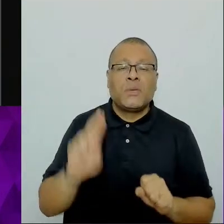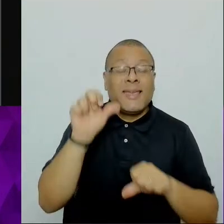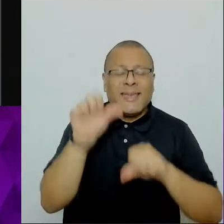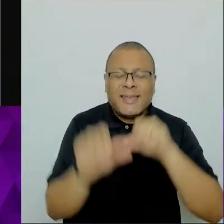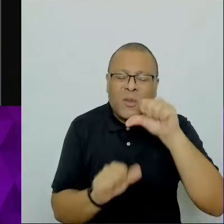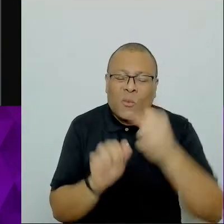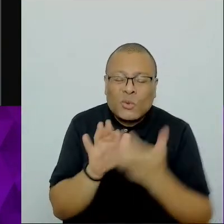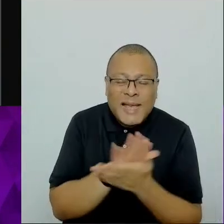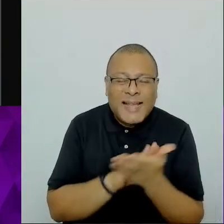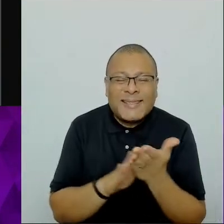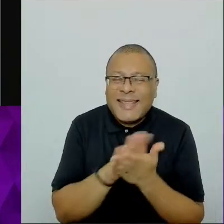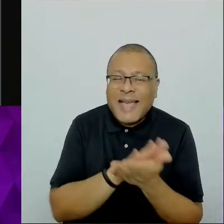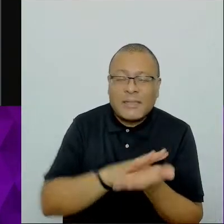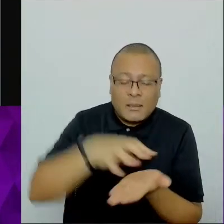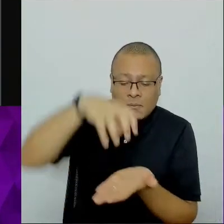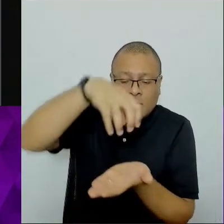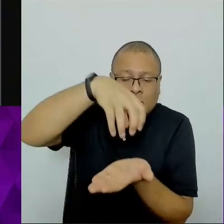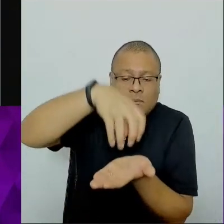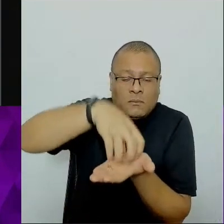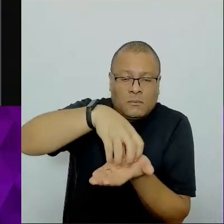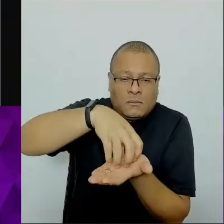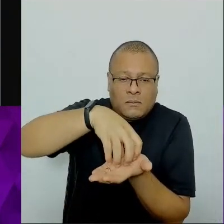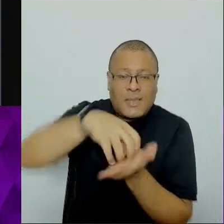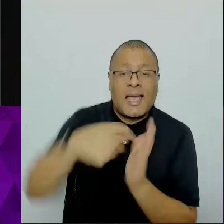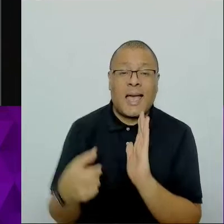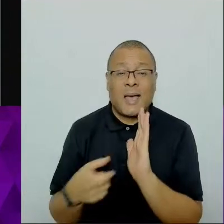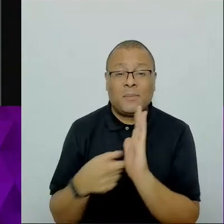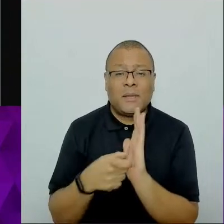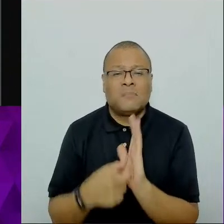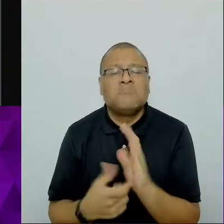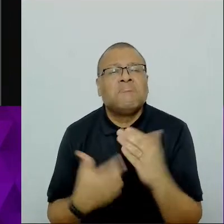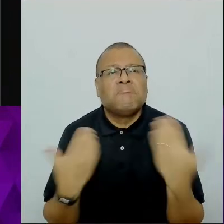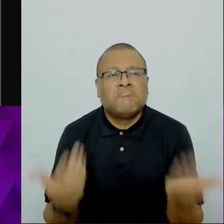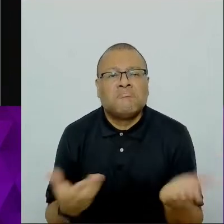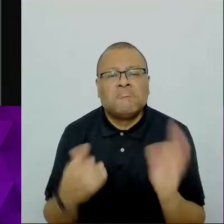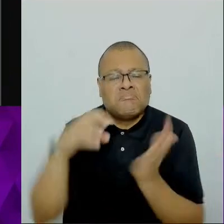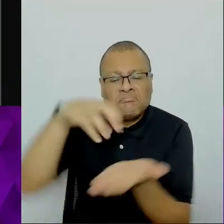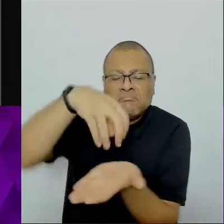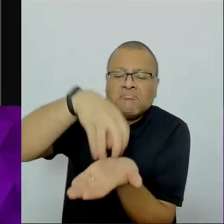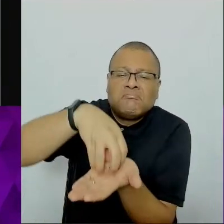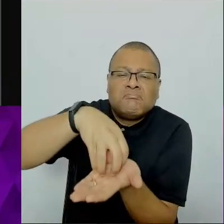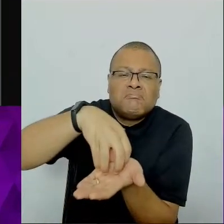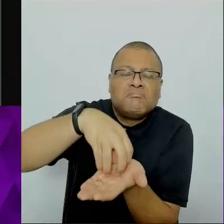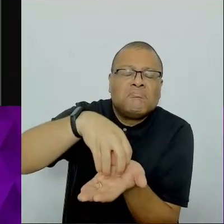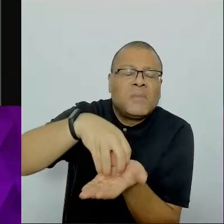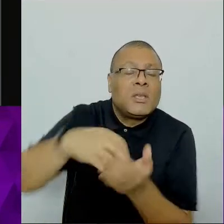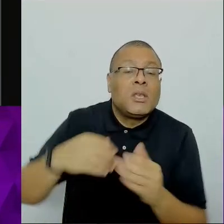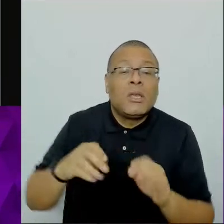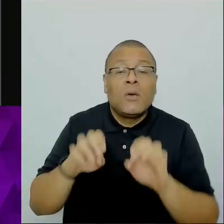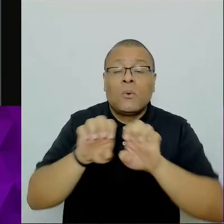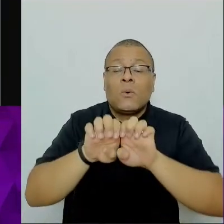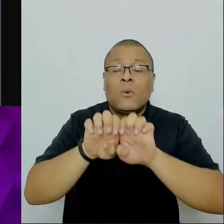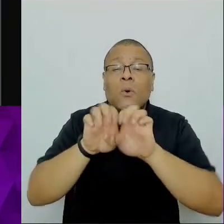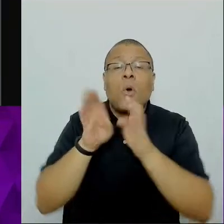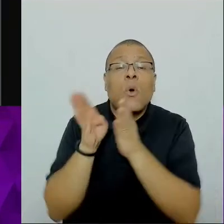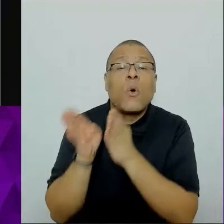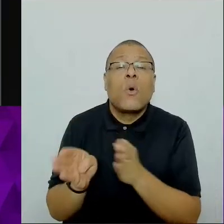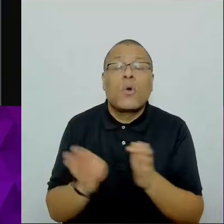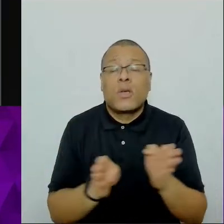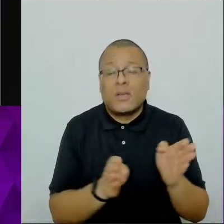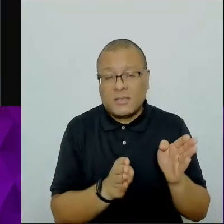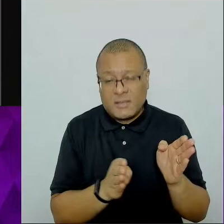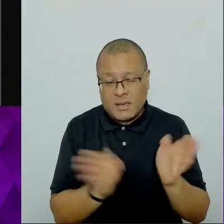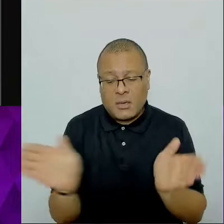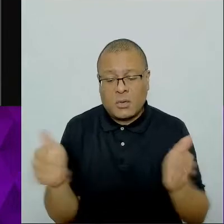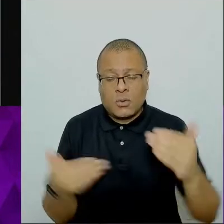nosso core da nossa aplicação. Que core é esse da nossa aplicação que eu estruturei aqui nos nossos pacotes, tá?